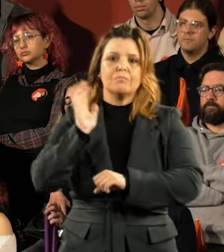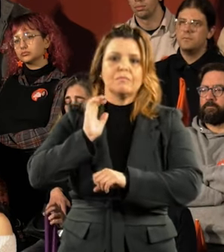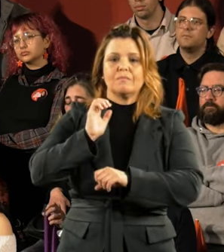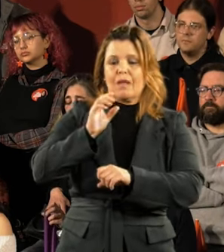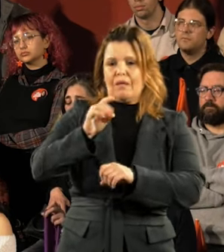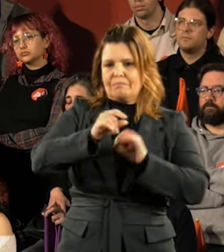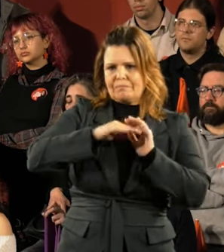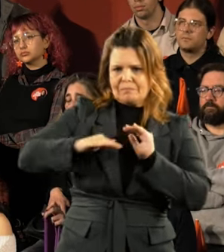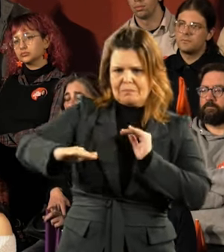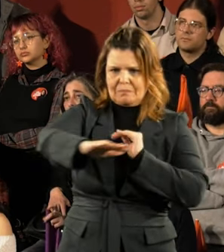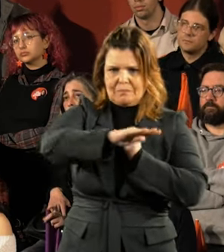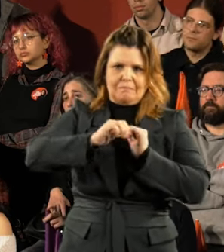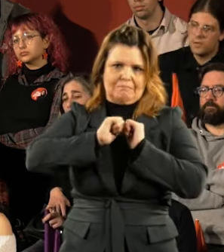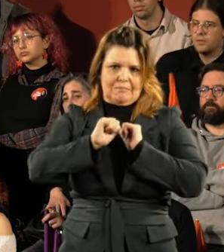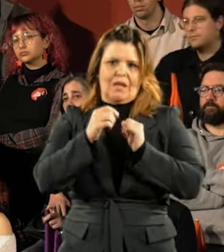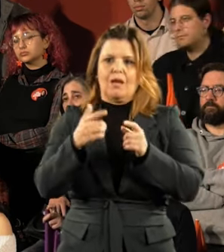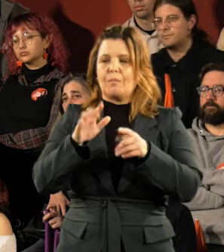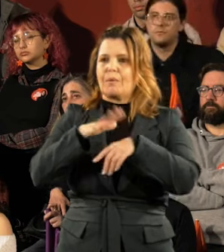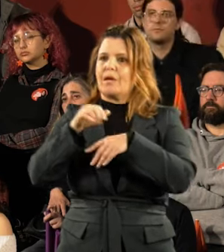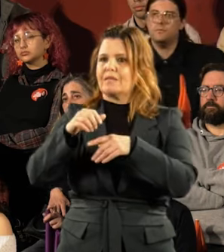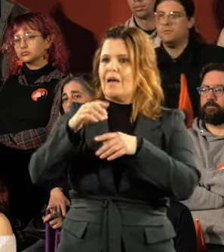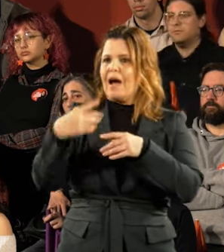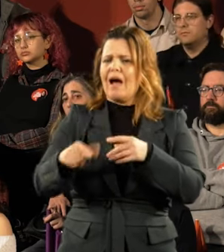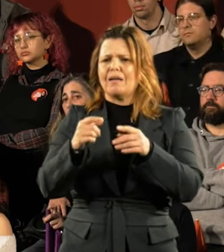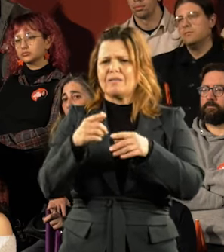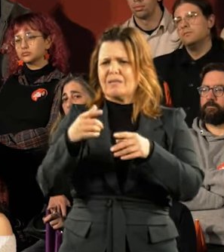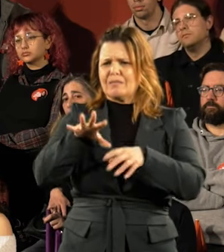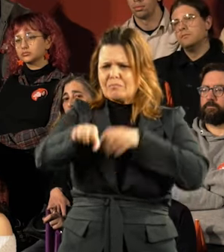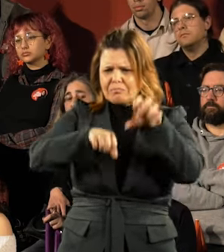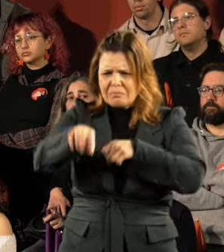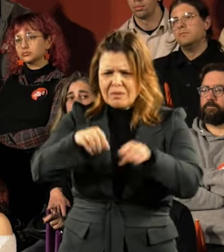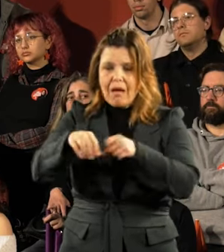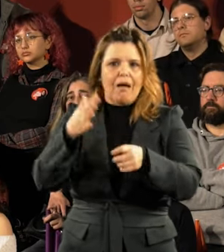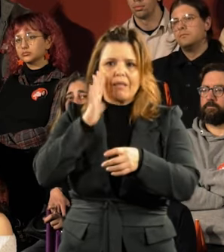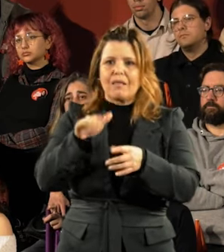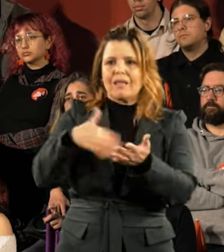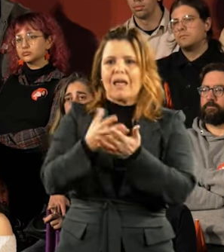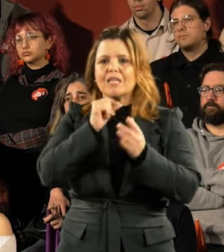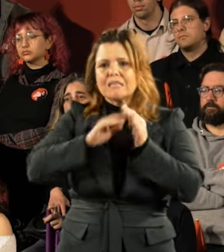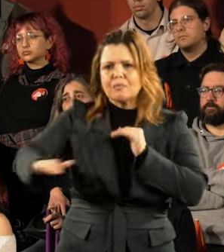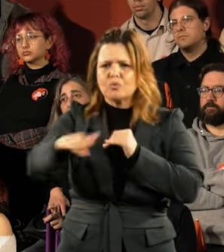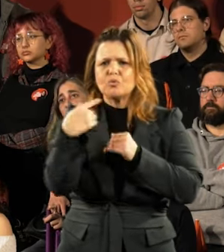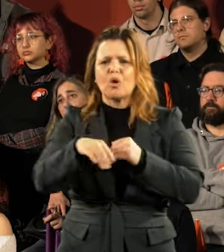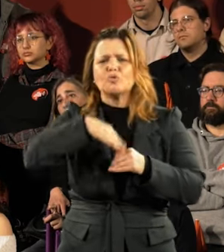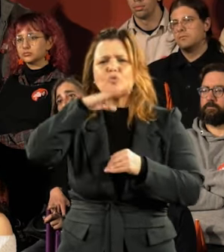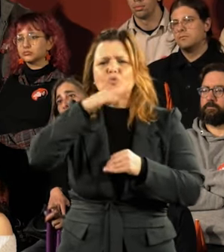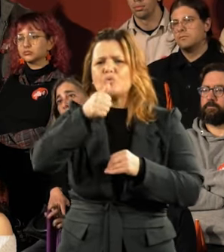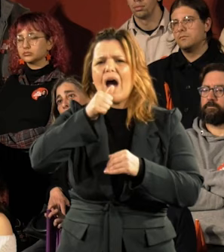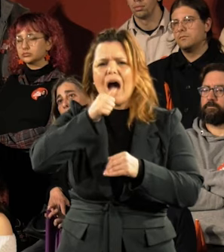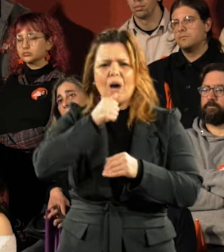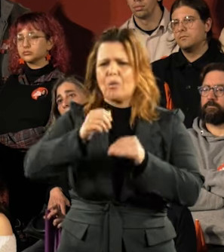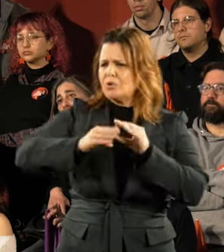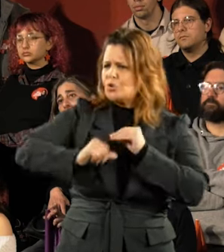caulinos uma luta contra a ameça de uma exploração que nada deixará no território a não ser a contaminação da água e dos